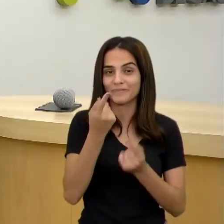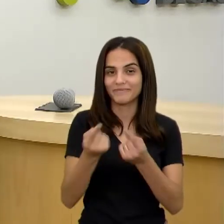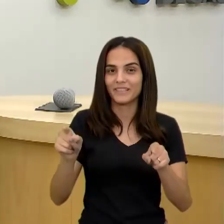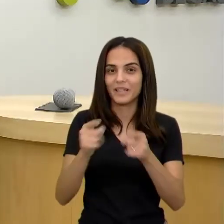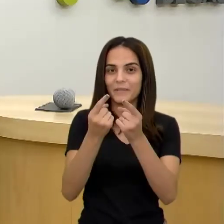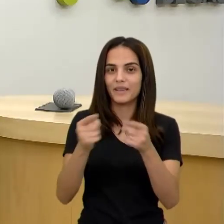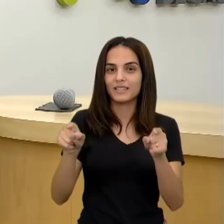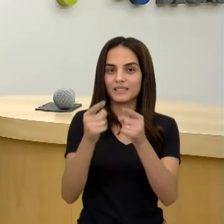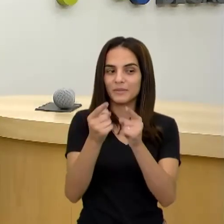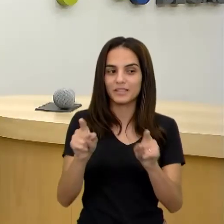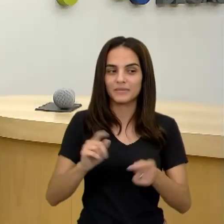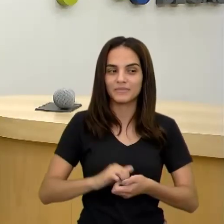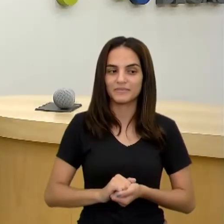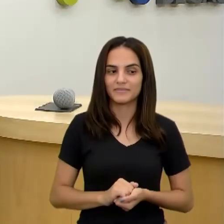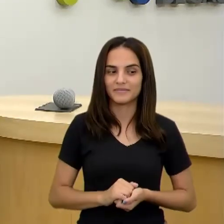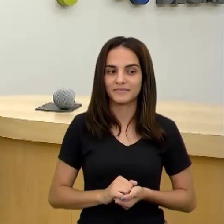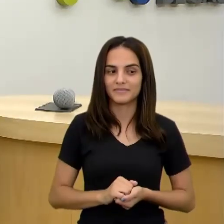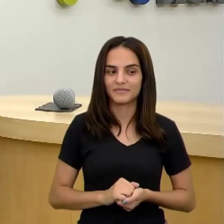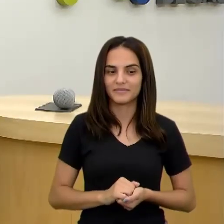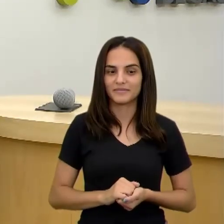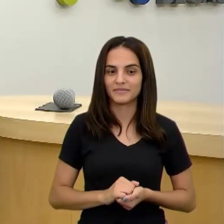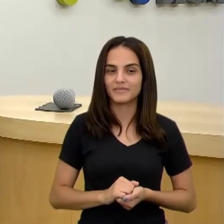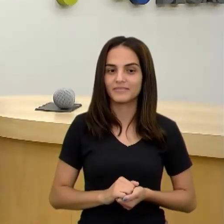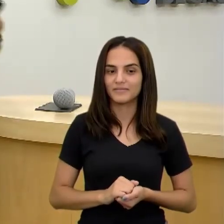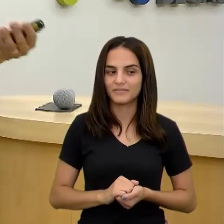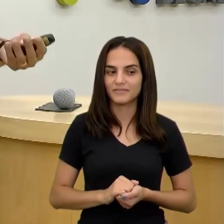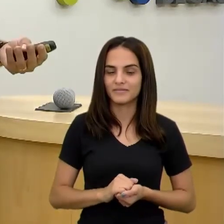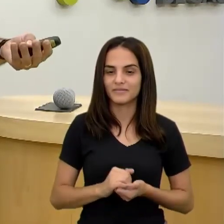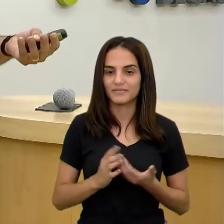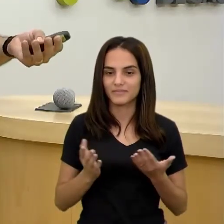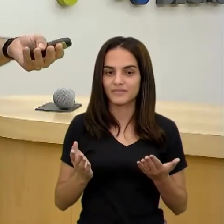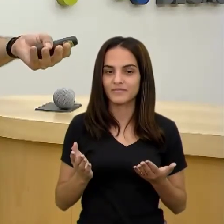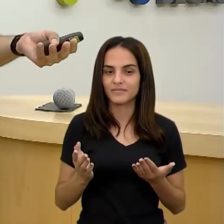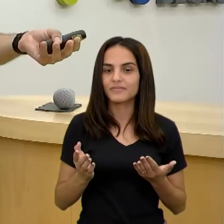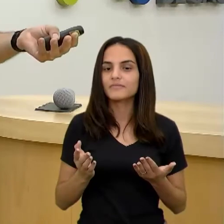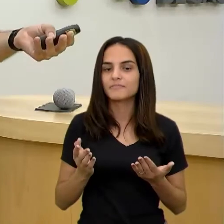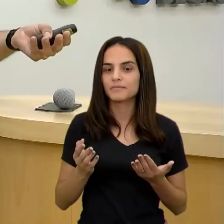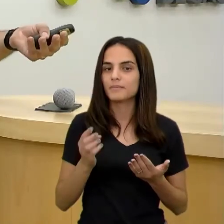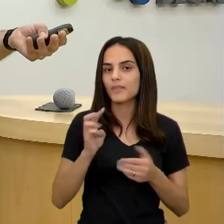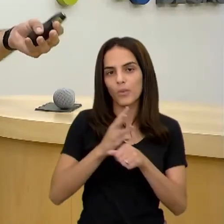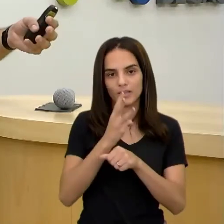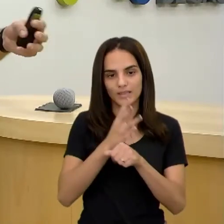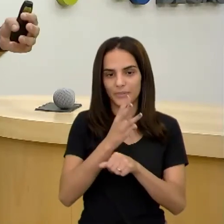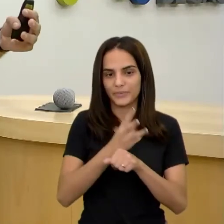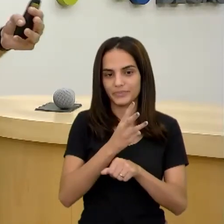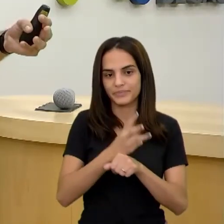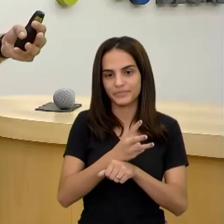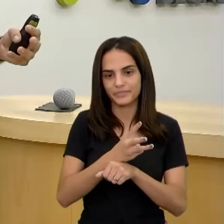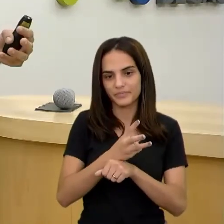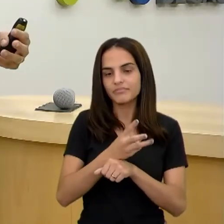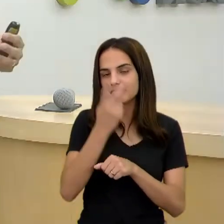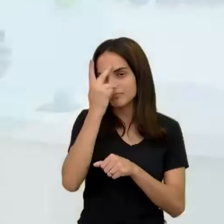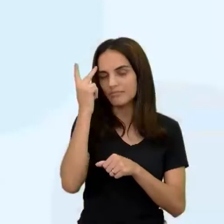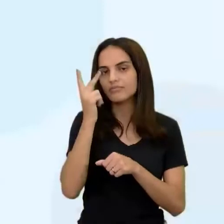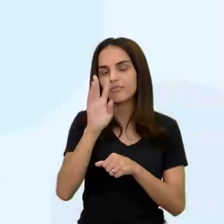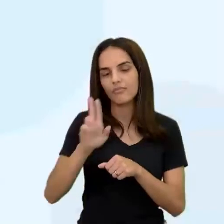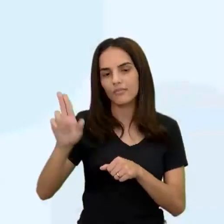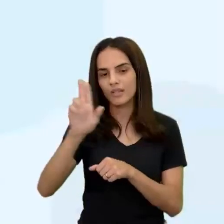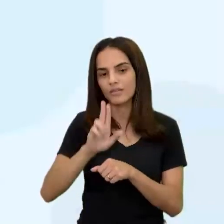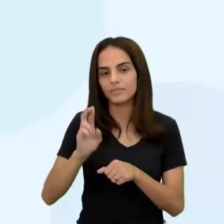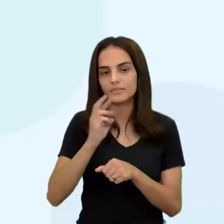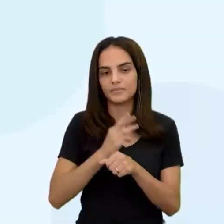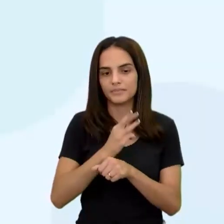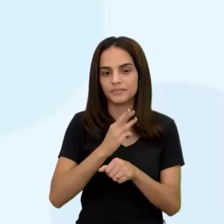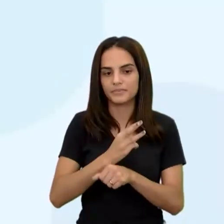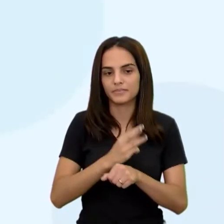Olha, 8 respostas, né? De todos os que falaram, olha, WhatsApp. Então a gente usa para o WhatsApp. Se eu pegar